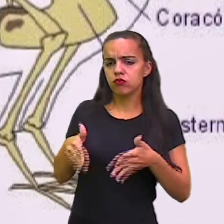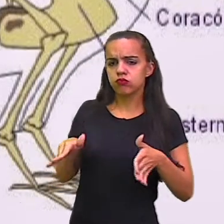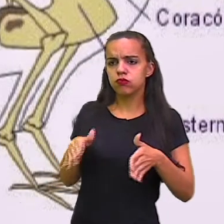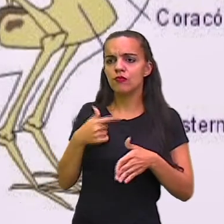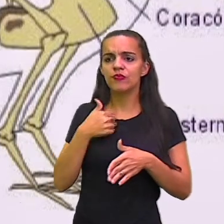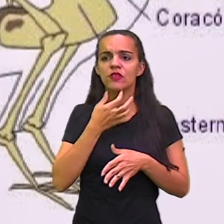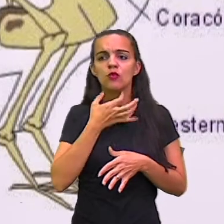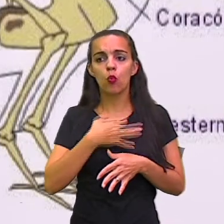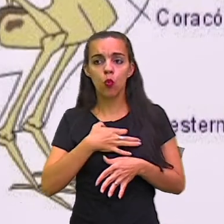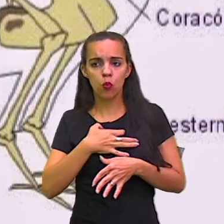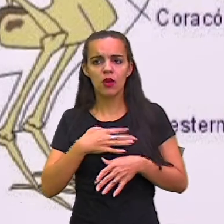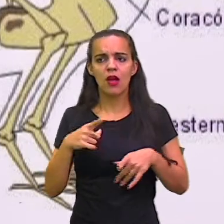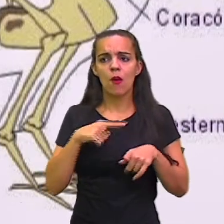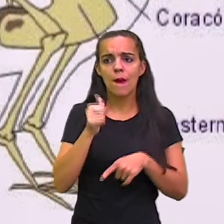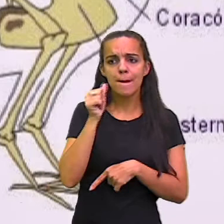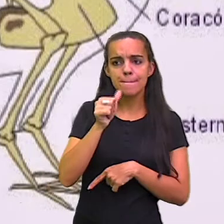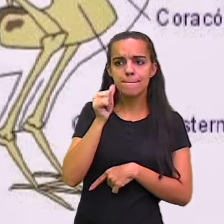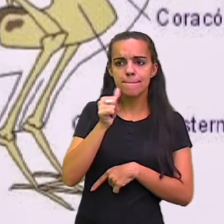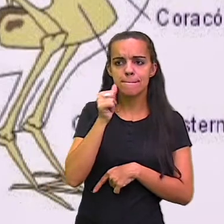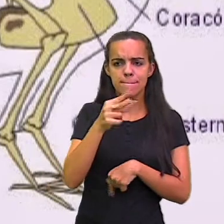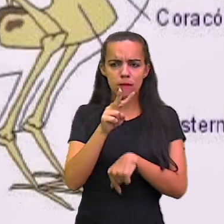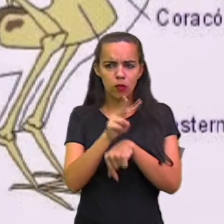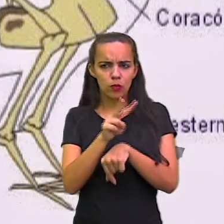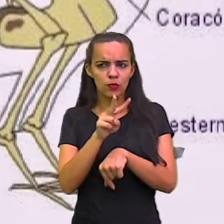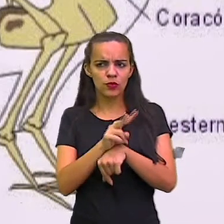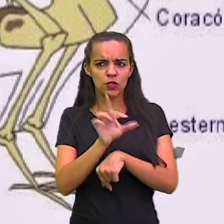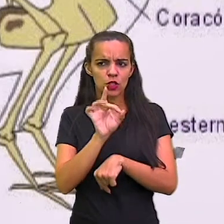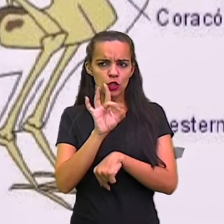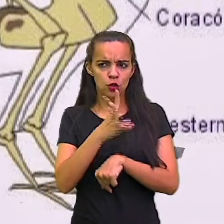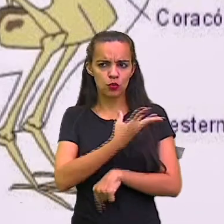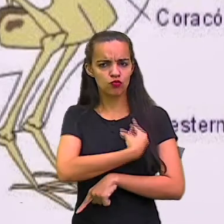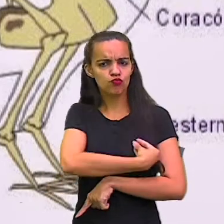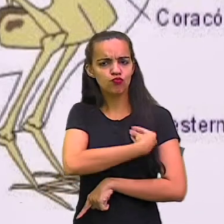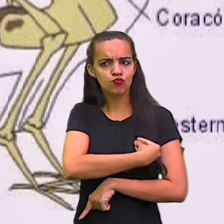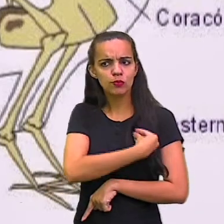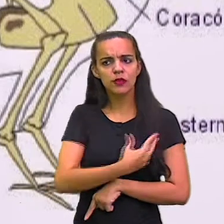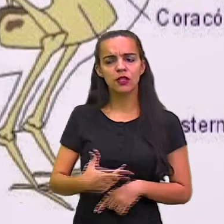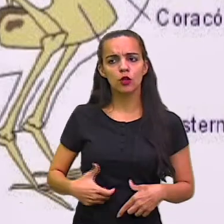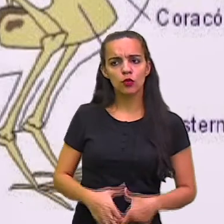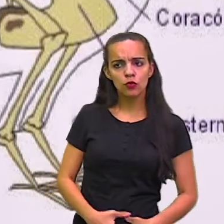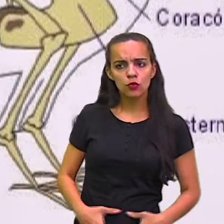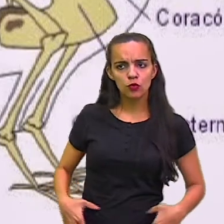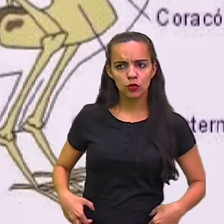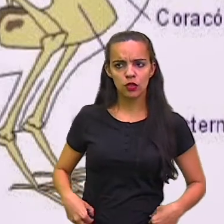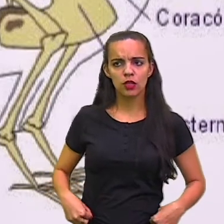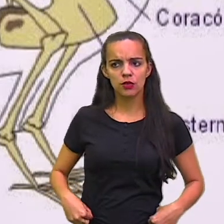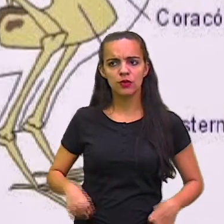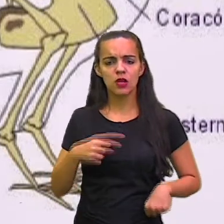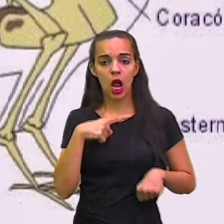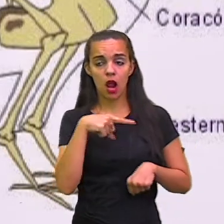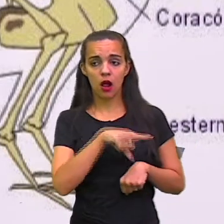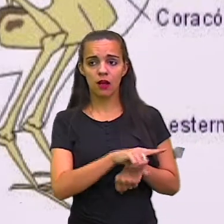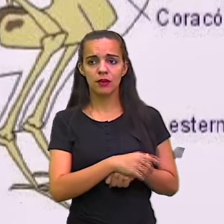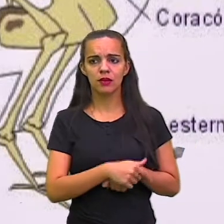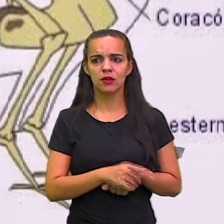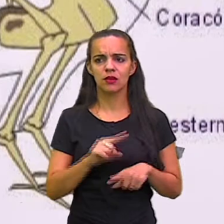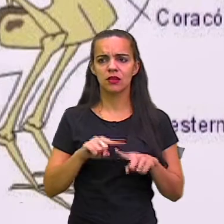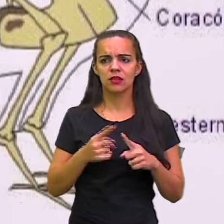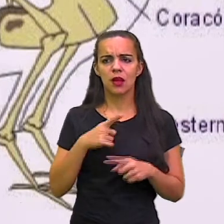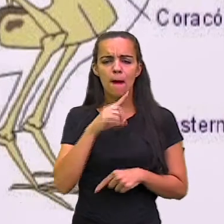cloaca nas fêmeas é observada apenas a presença do ovário e do ouvido esquerdo